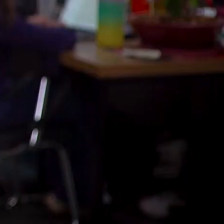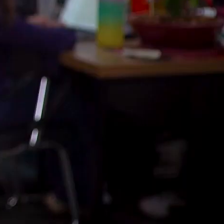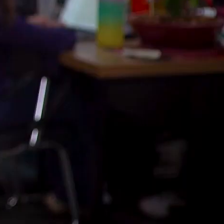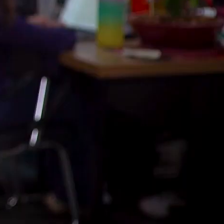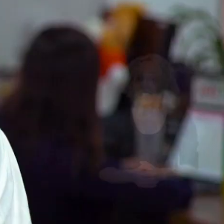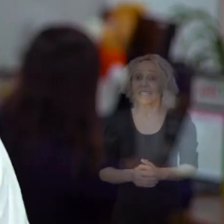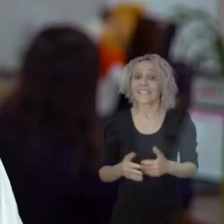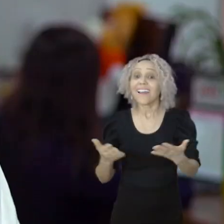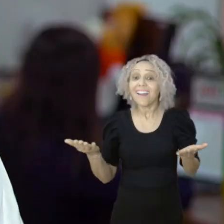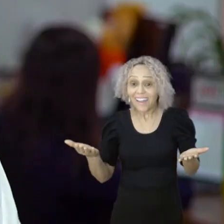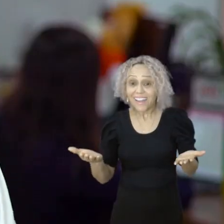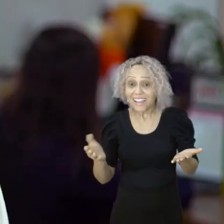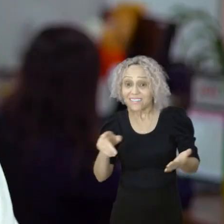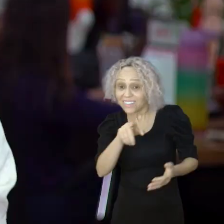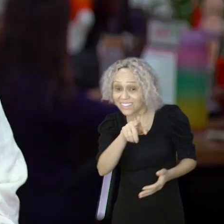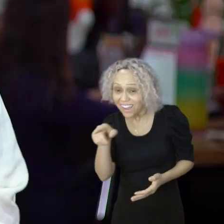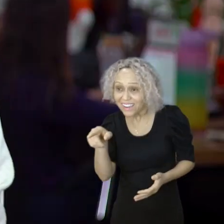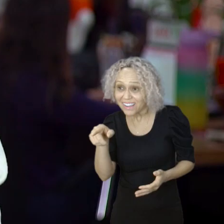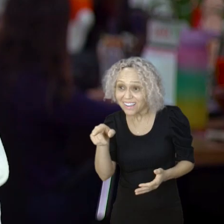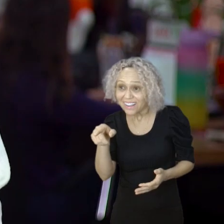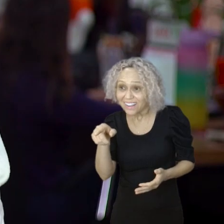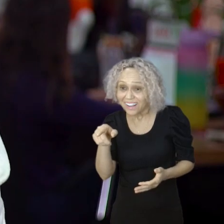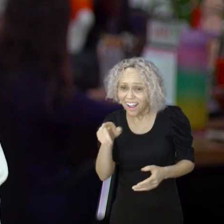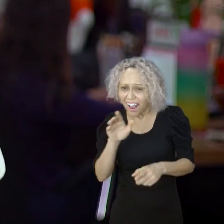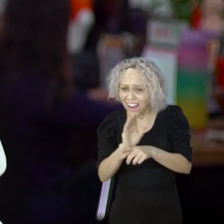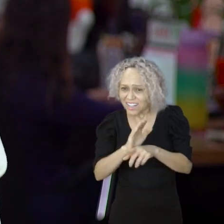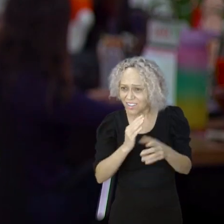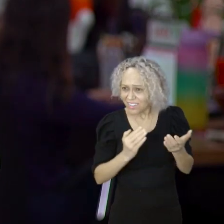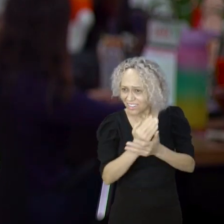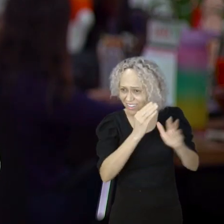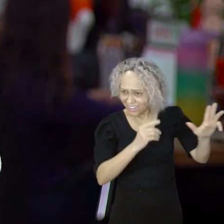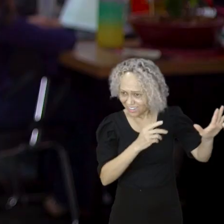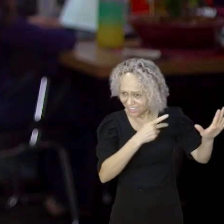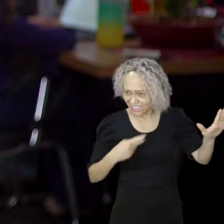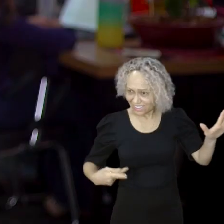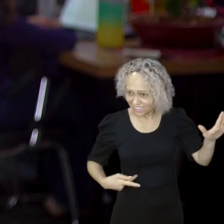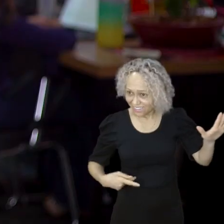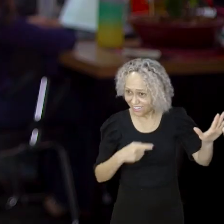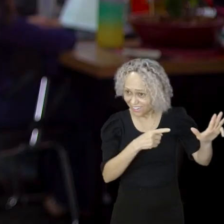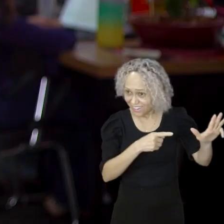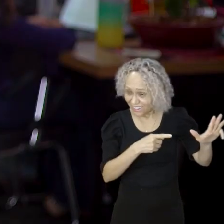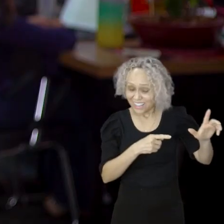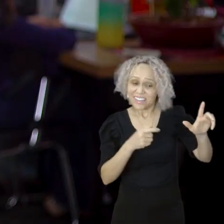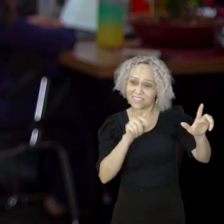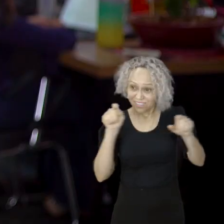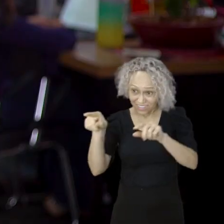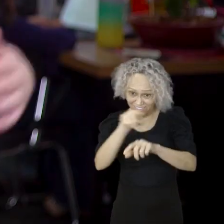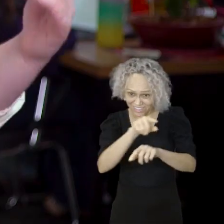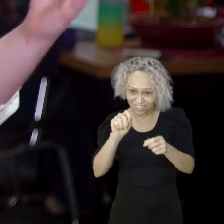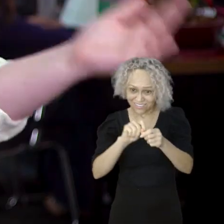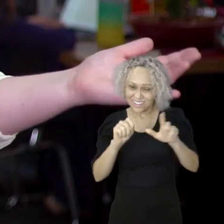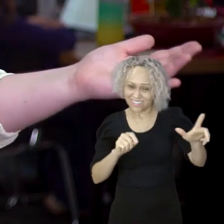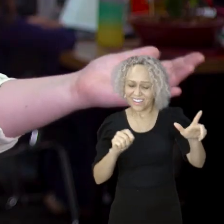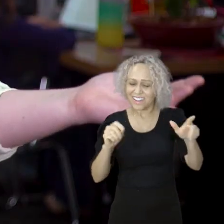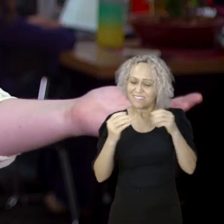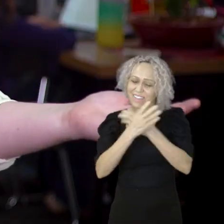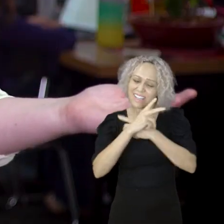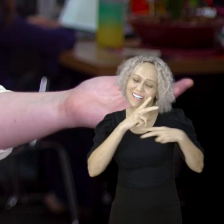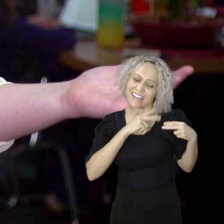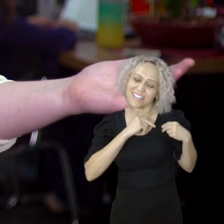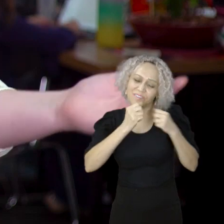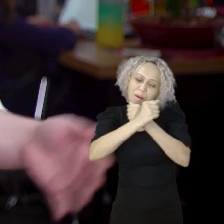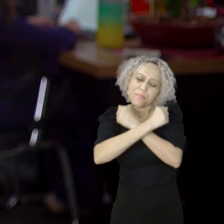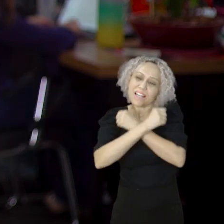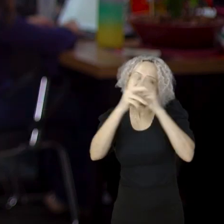Duda? Ei, você aí, ajudou a eleger o nosso presidente Lula? Quem fez o L merece um abraço do tamanho do